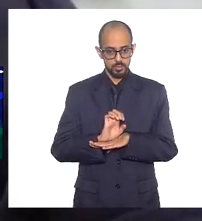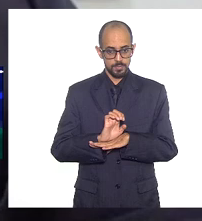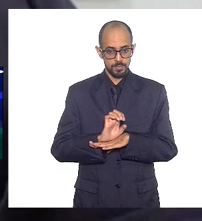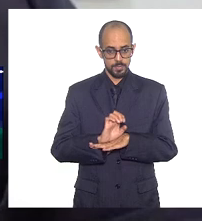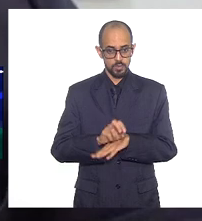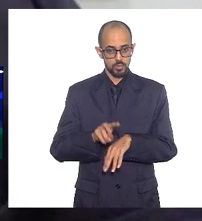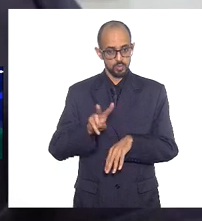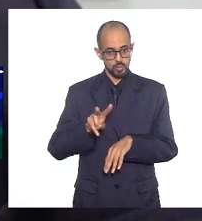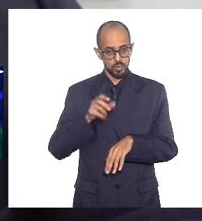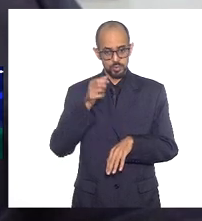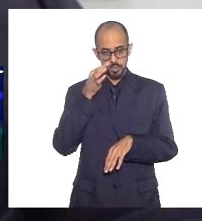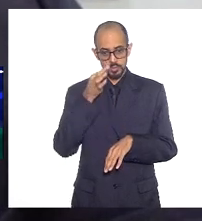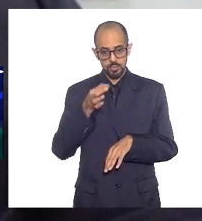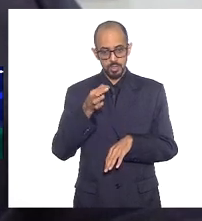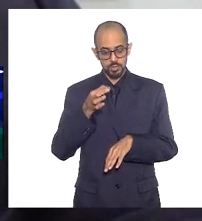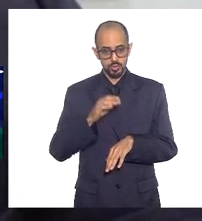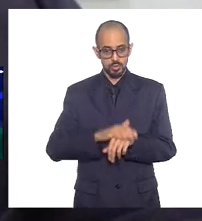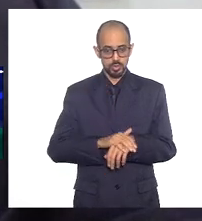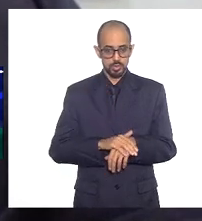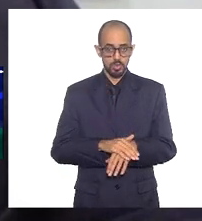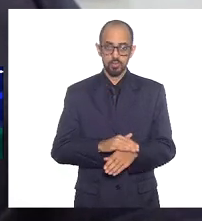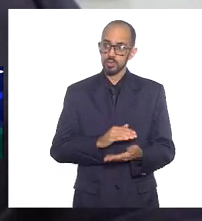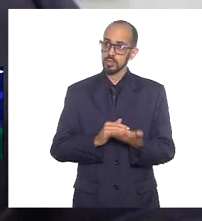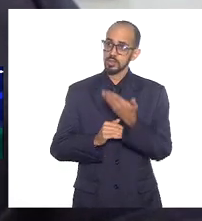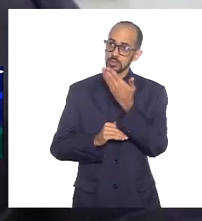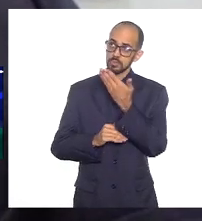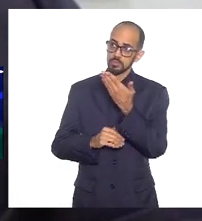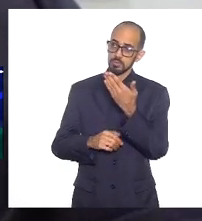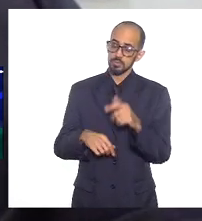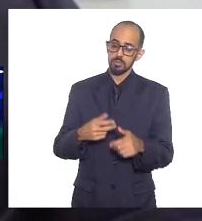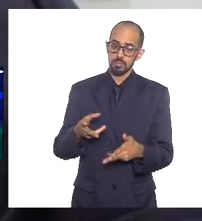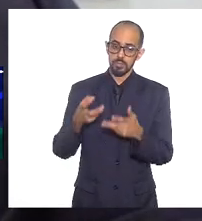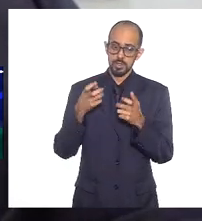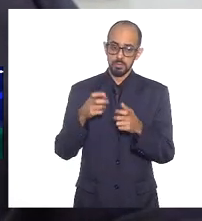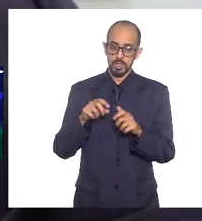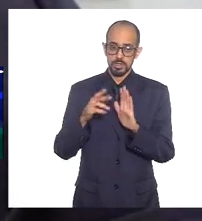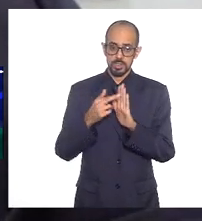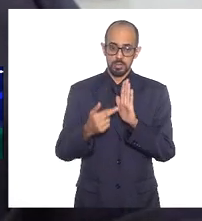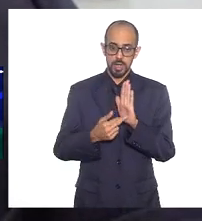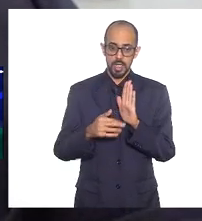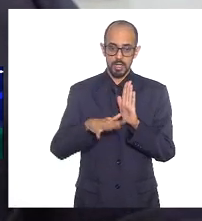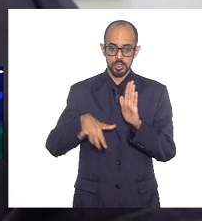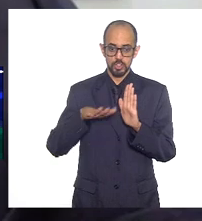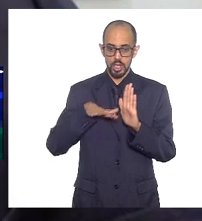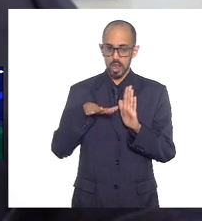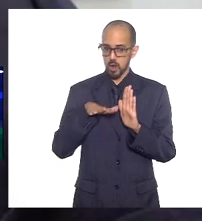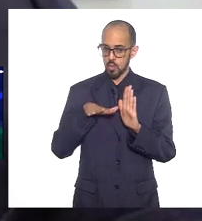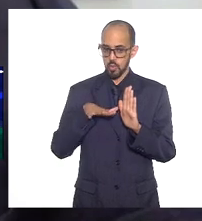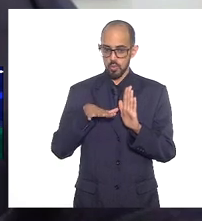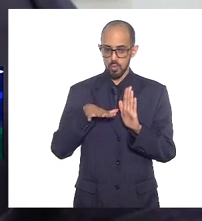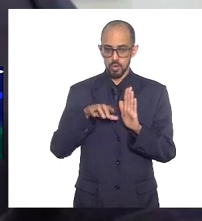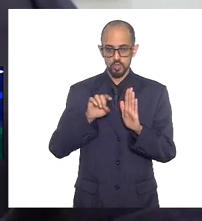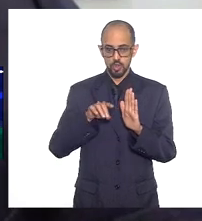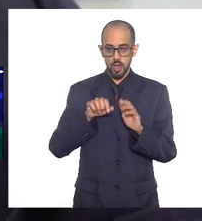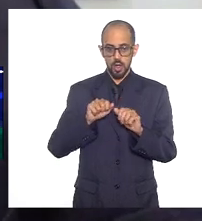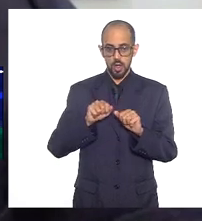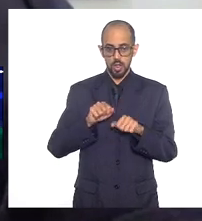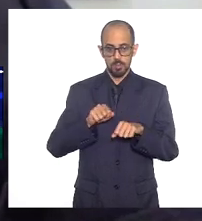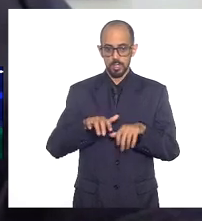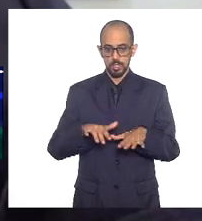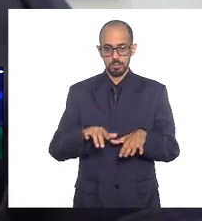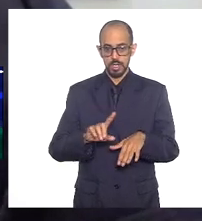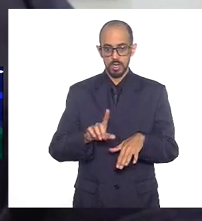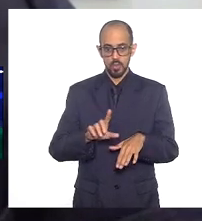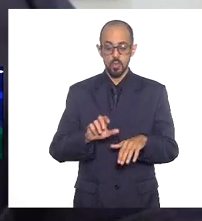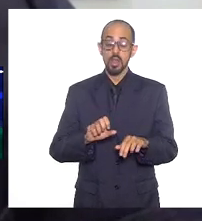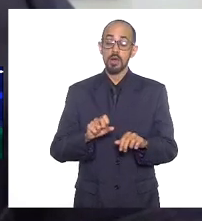observações. Vossa Excelência levar em consideração a possibilidade de tornarmos uma regra geral, não só no momento de pandemia, e em caso